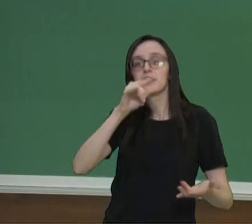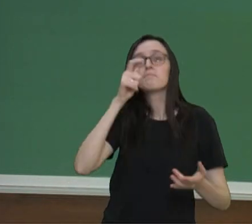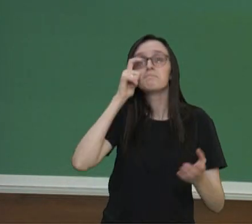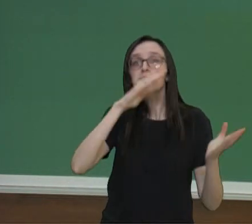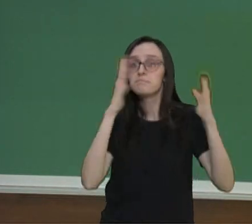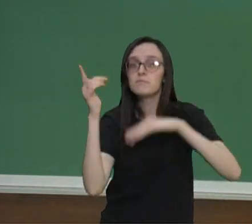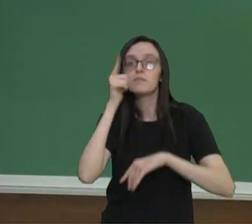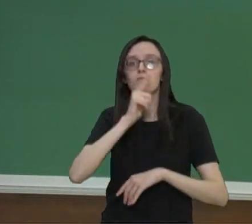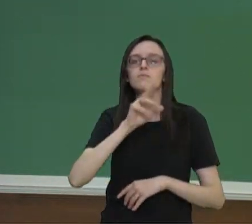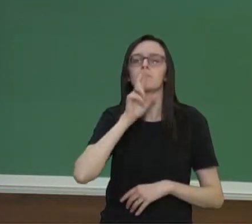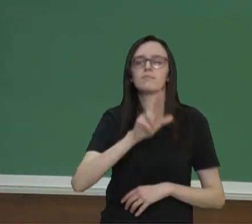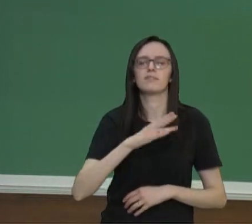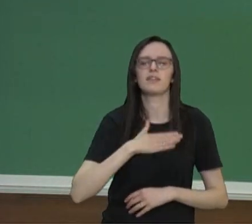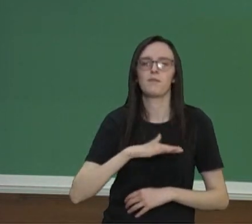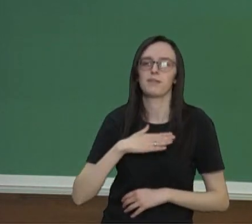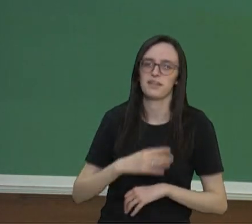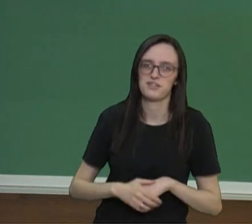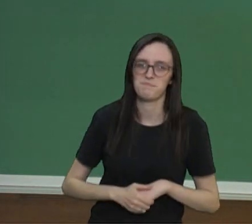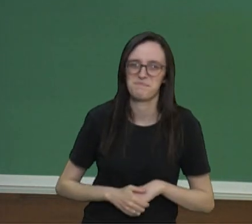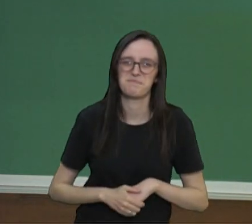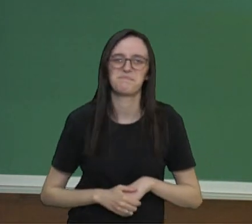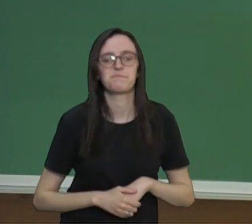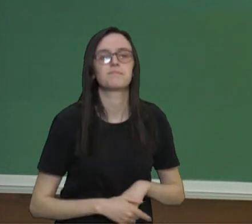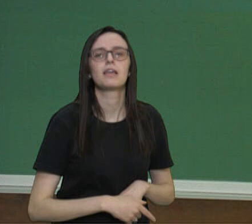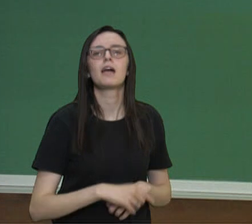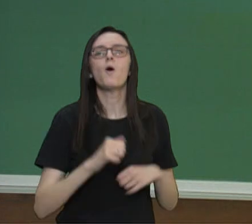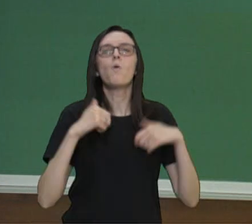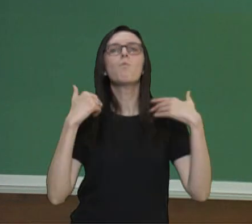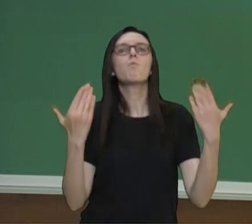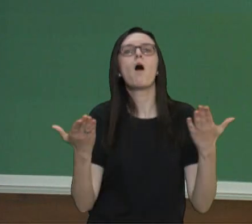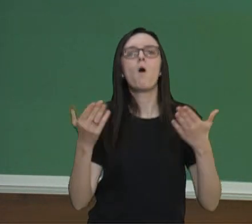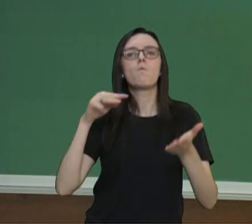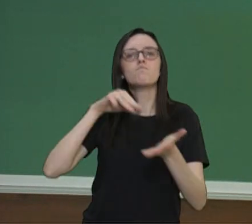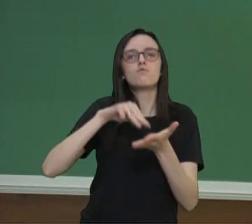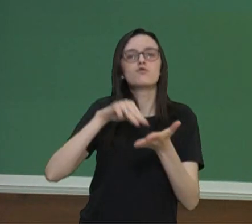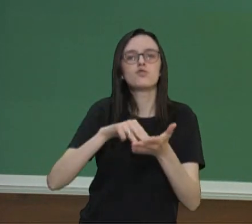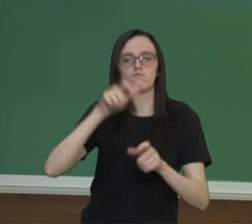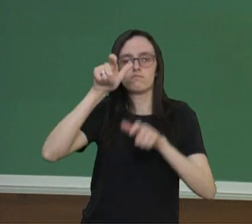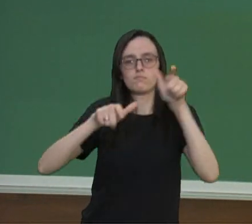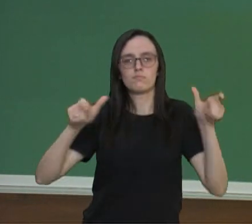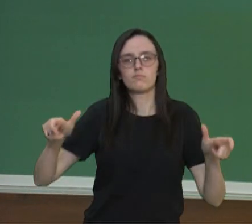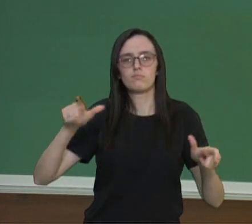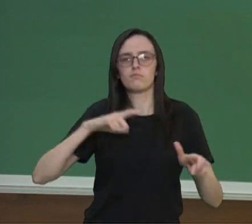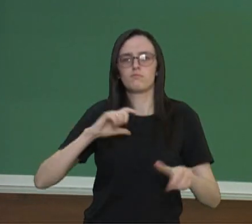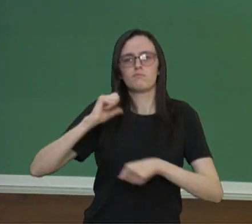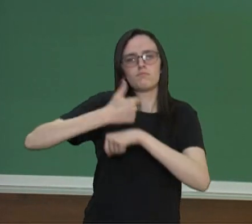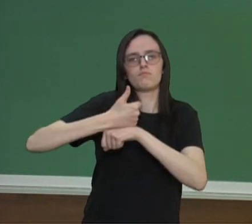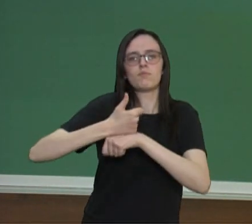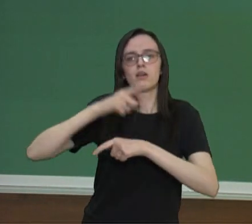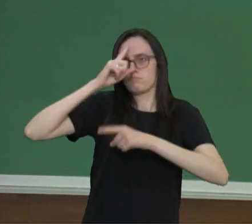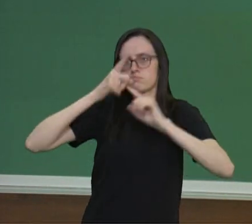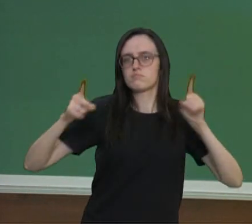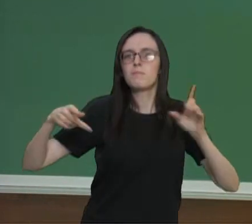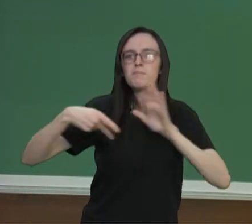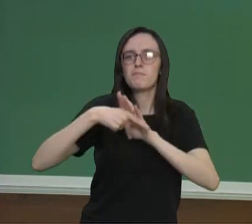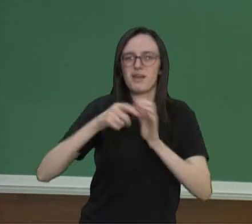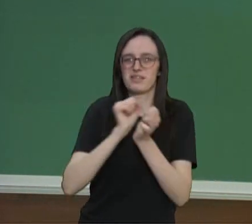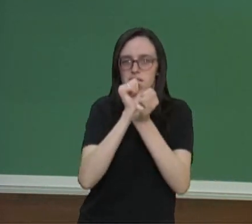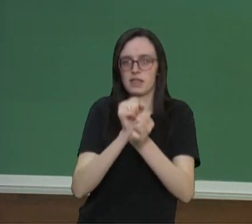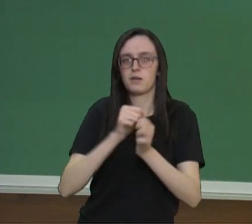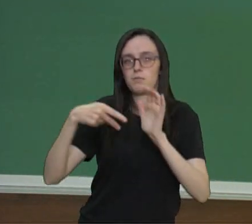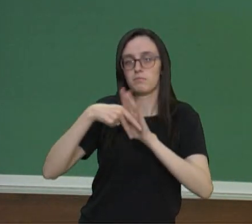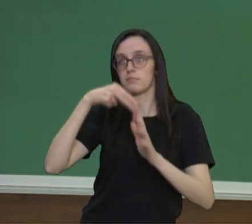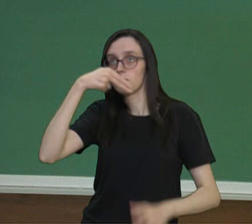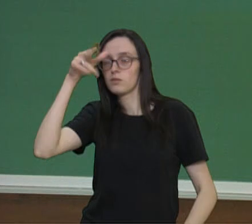atenção respondeu com muita tranquilidade. Olha lá, por quais motivos as autoridades coloniais e os senhores de engenho, principalmente no